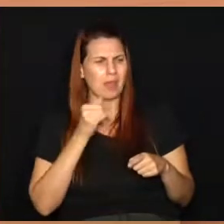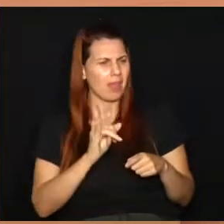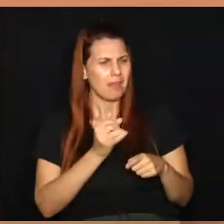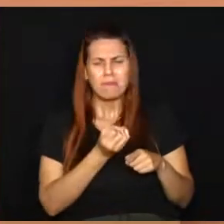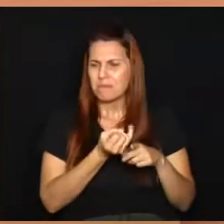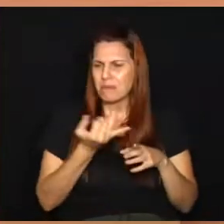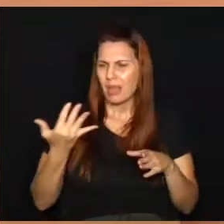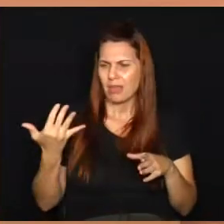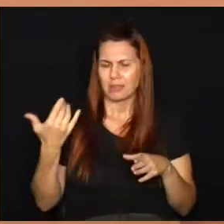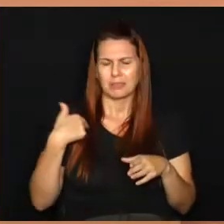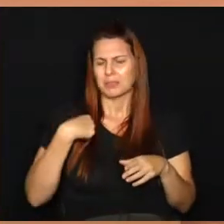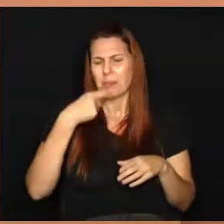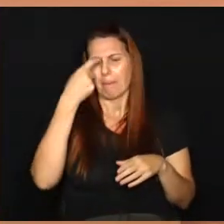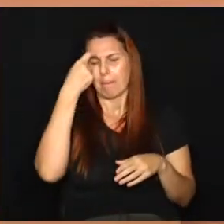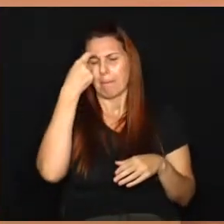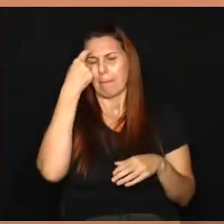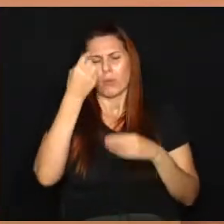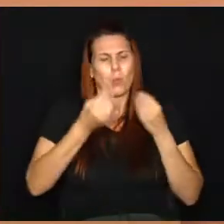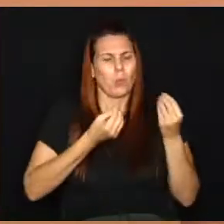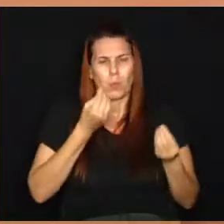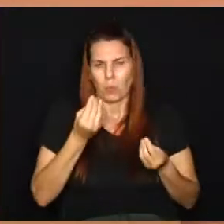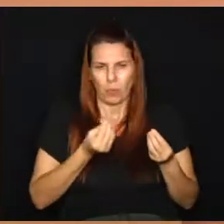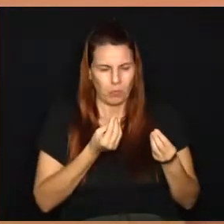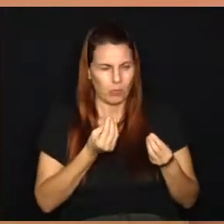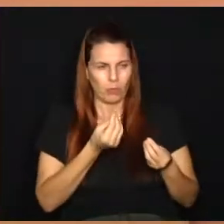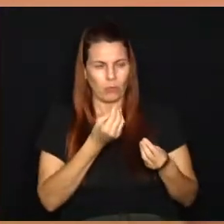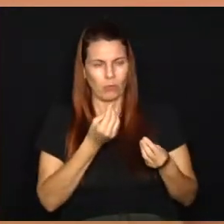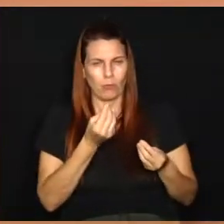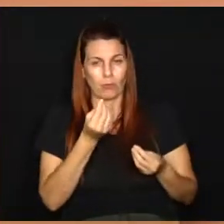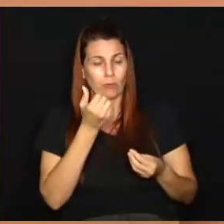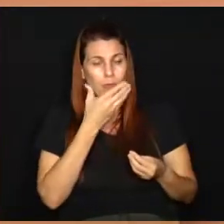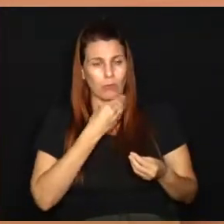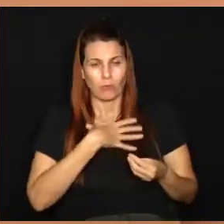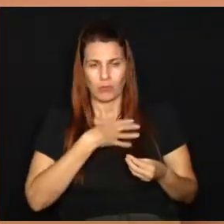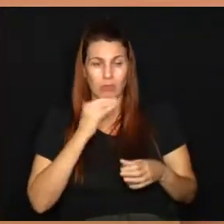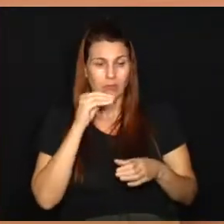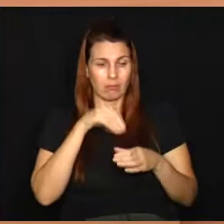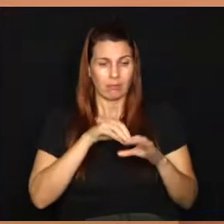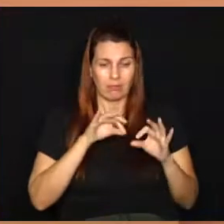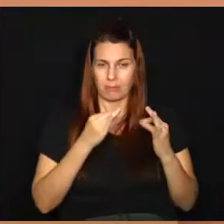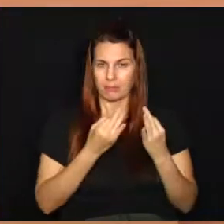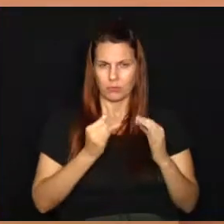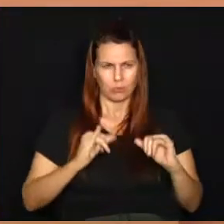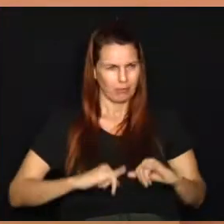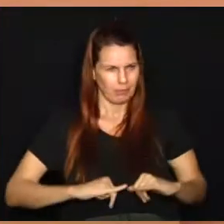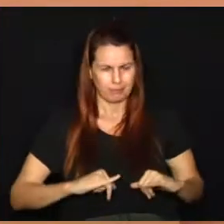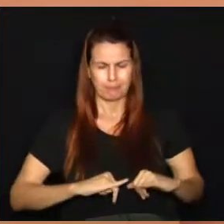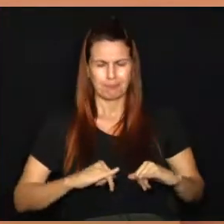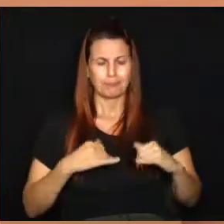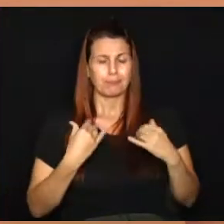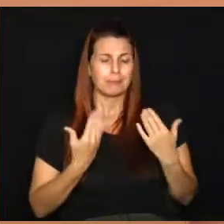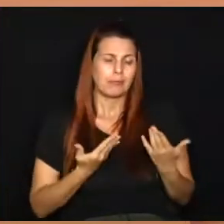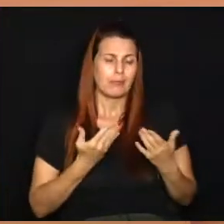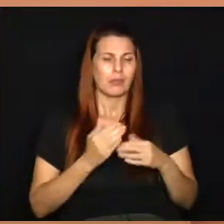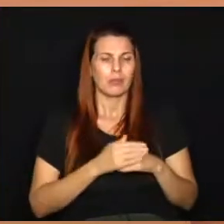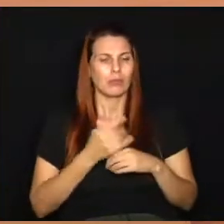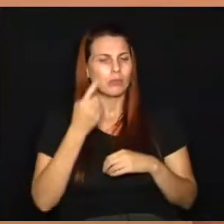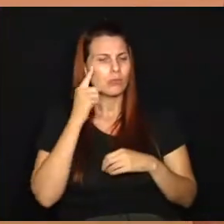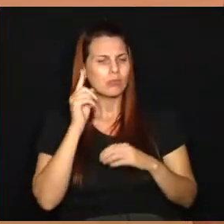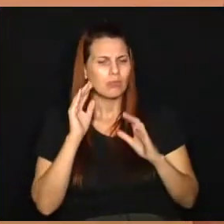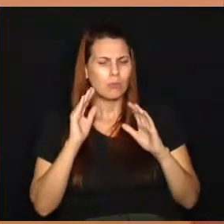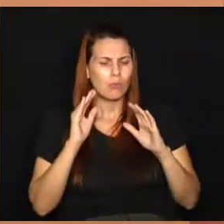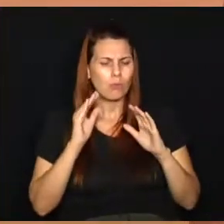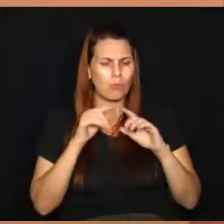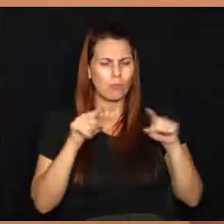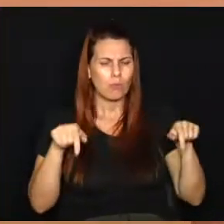passava pela cabeça que ele imaginasse que pudesse sofrer um preconceito dentro de casa. Mas, enfim, ele estava ali no quarto e estava chorando, aí o